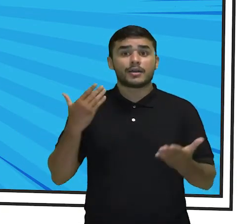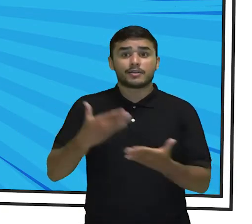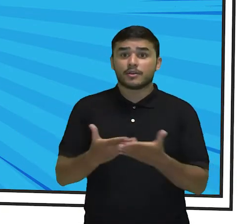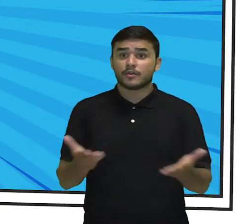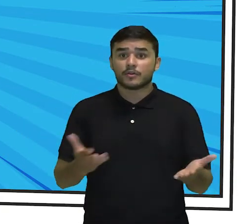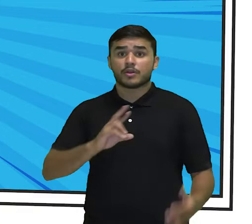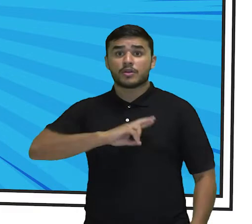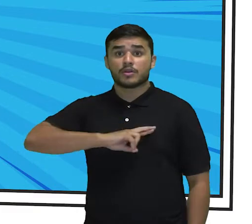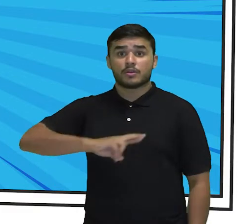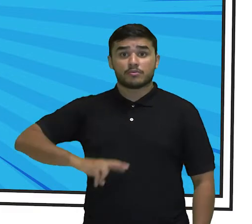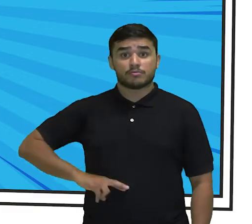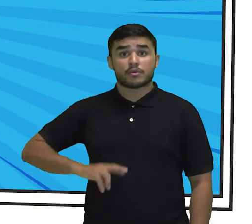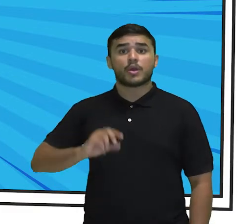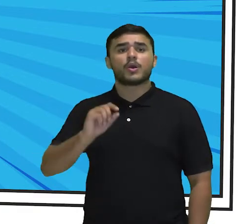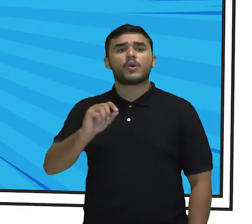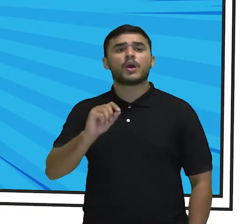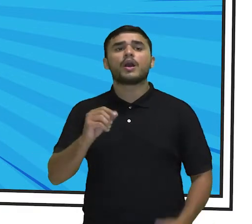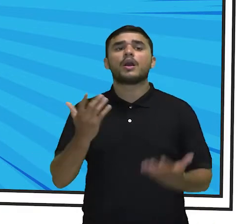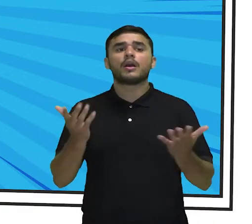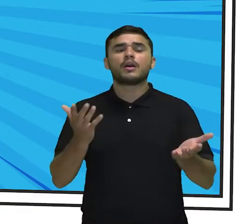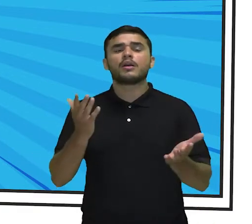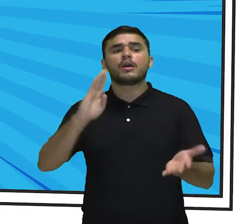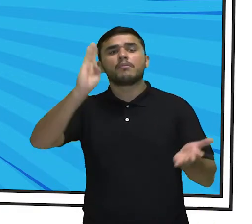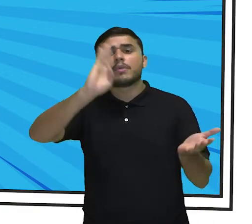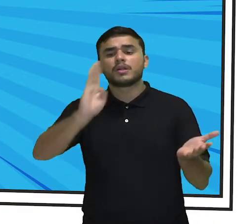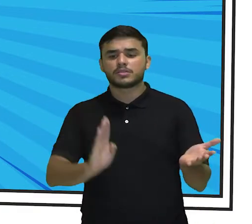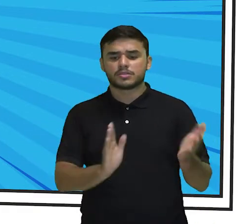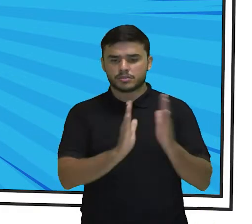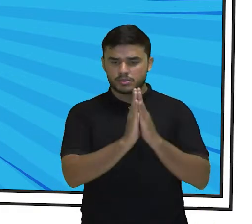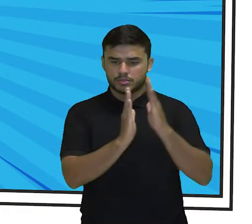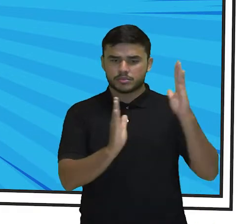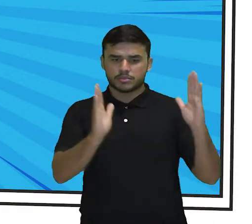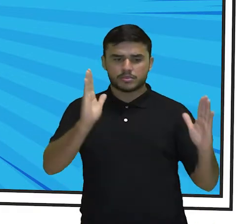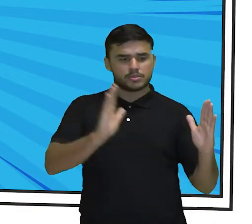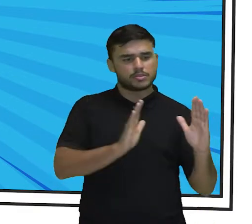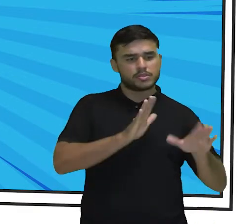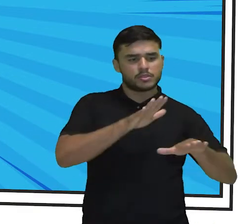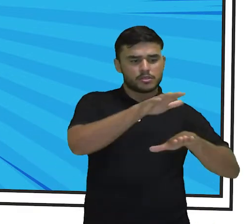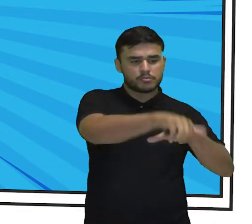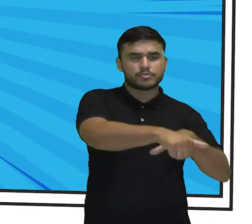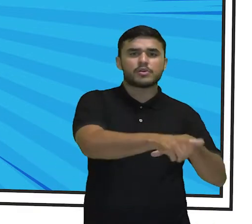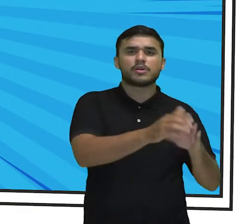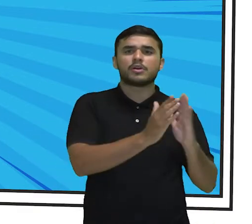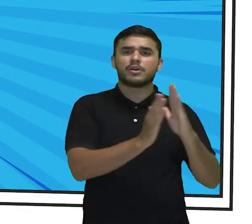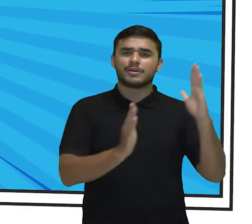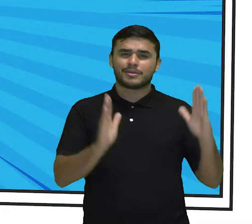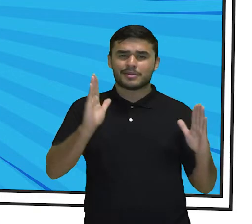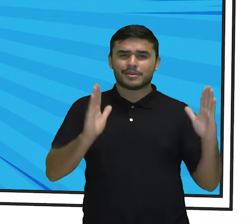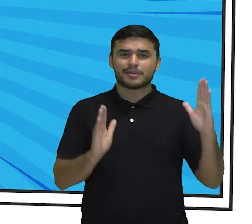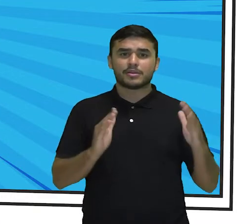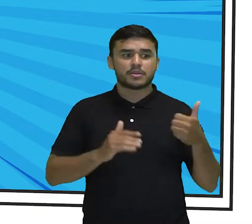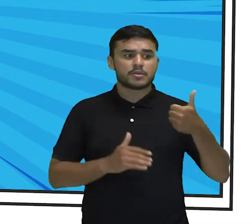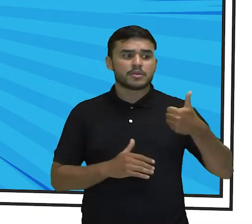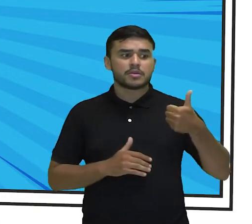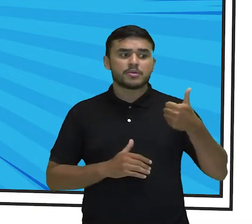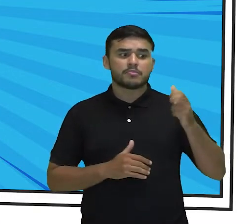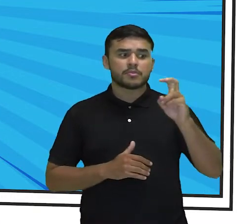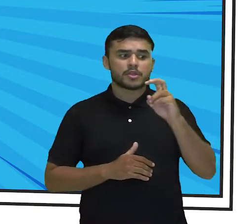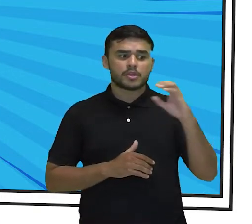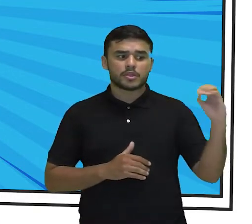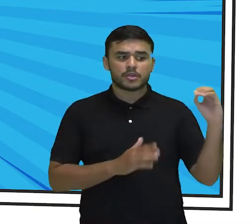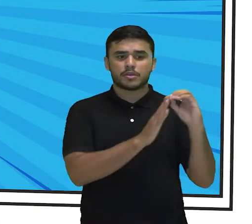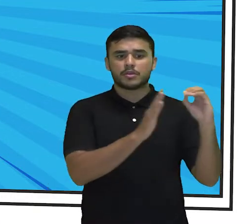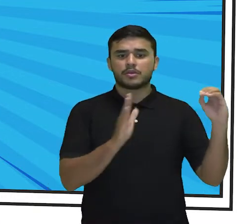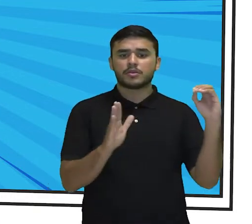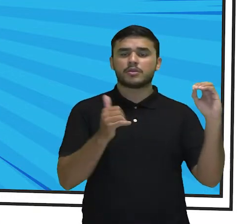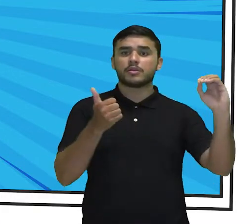Notaram? O Brasil colônia demora mais. O Brasil colônia é o período mais extenso da história do Brasil. Se tem mais